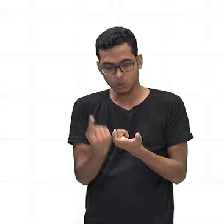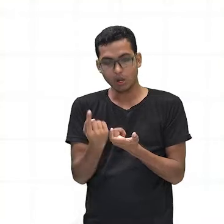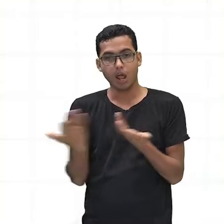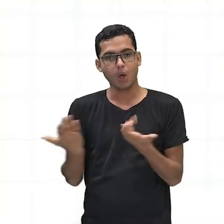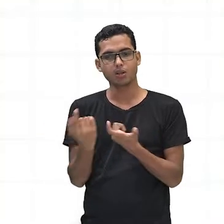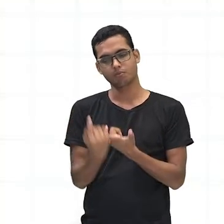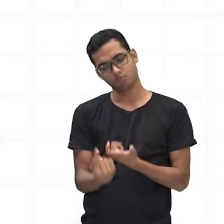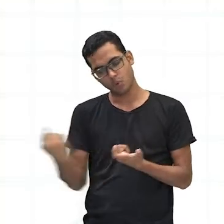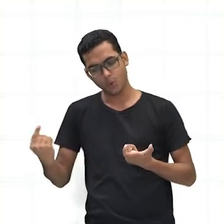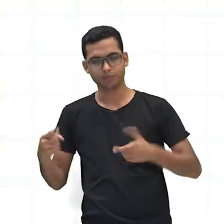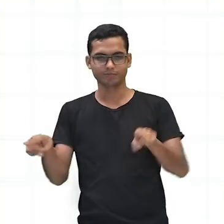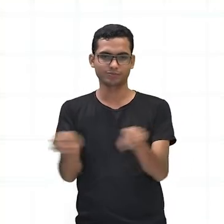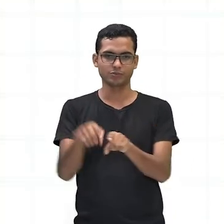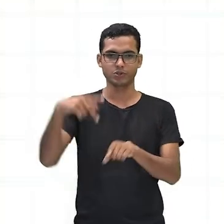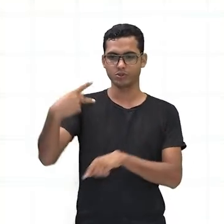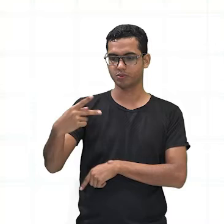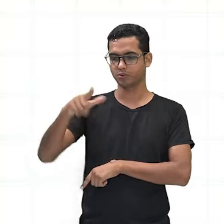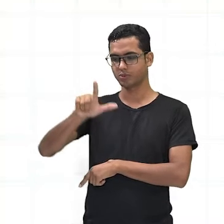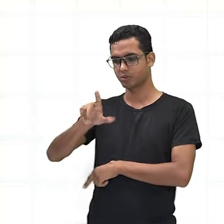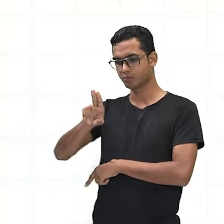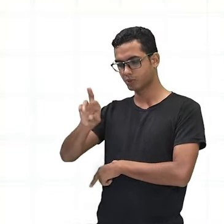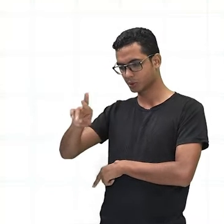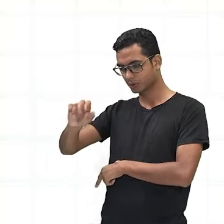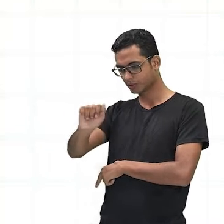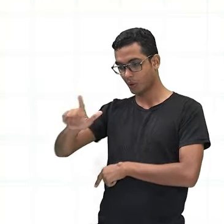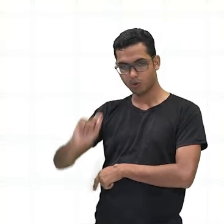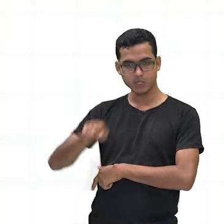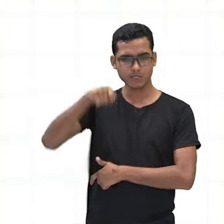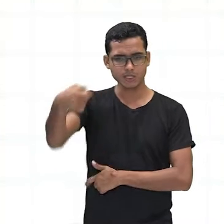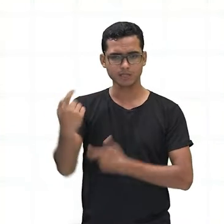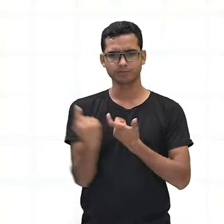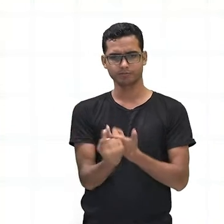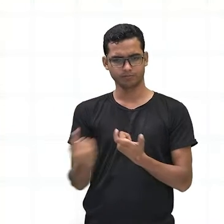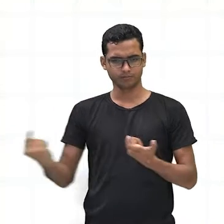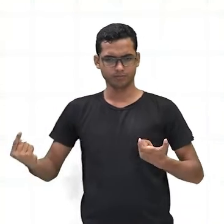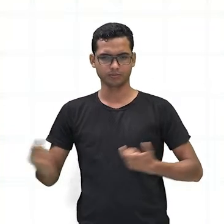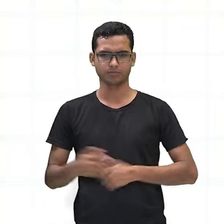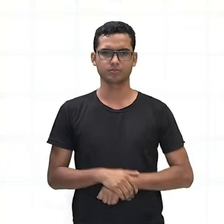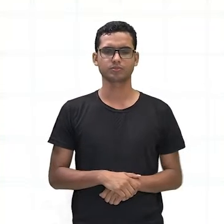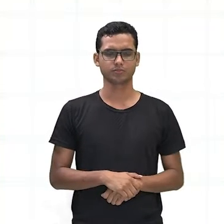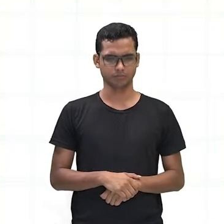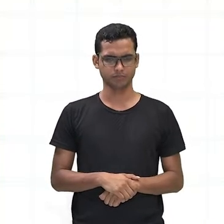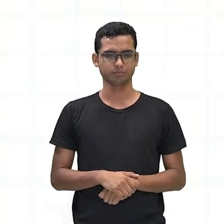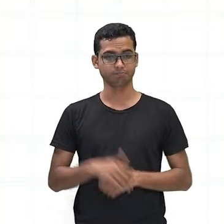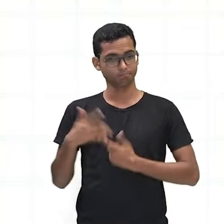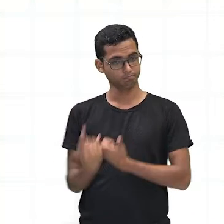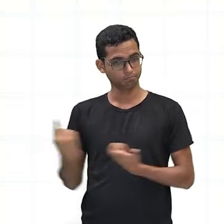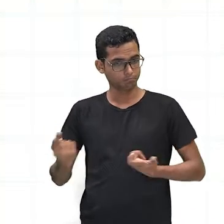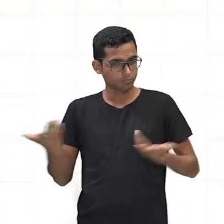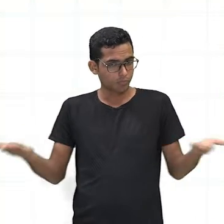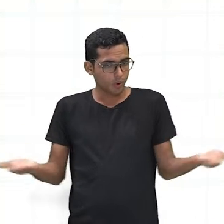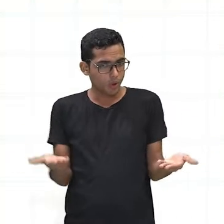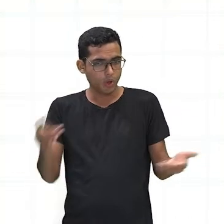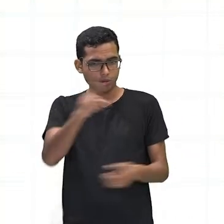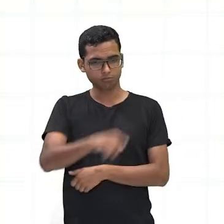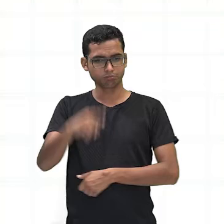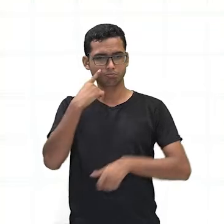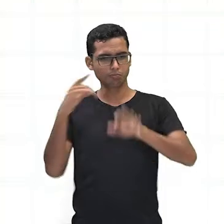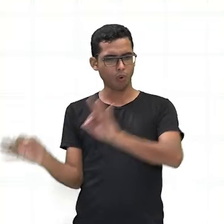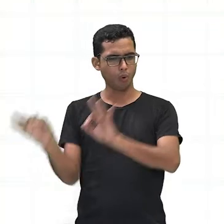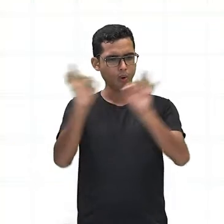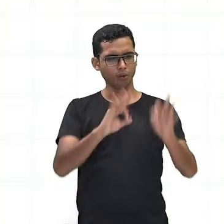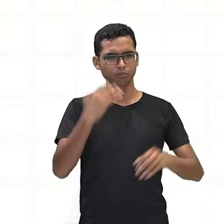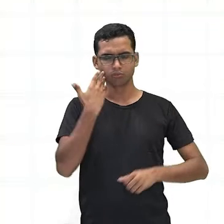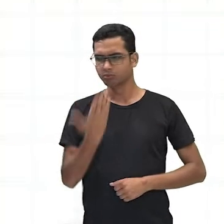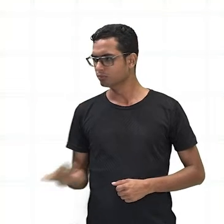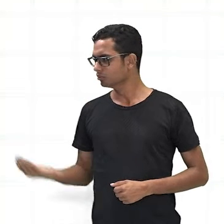acompanhar. Então, vamos observar aqui. Nós temos aqui a forma do plural agora, ok?